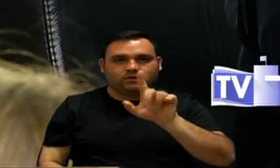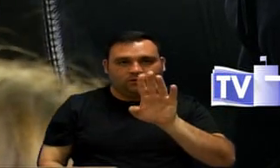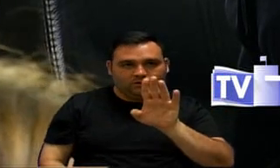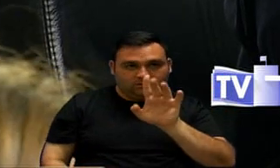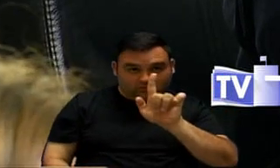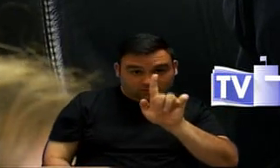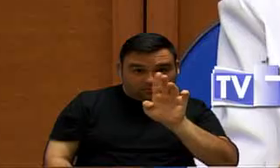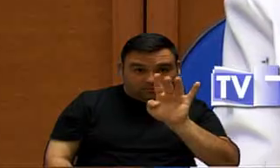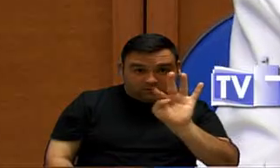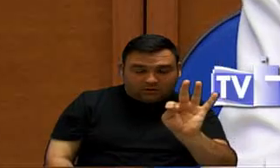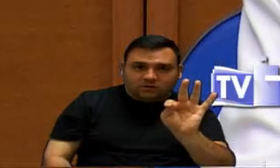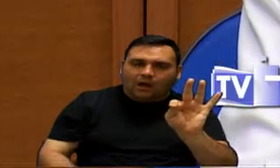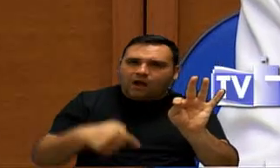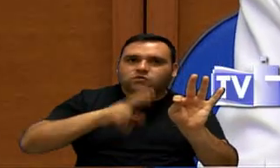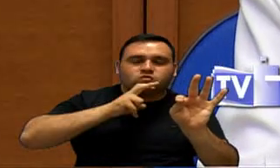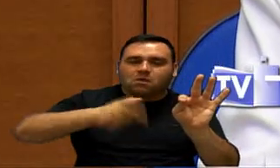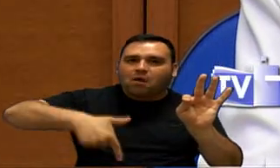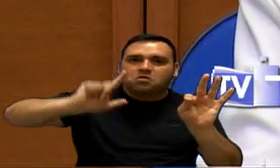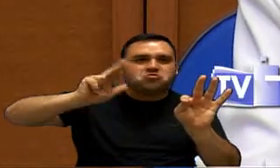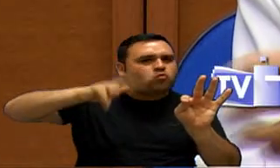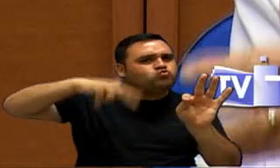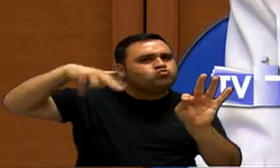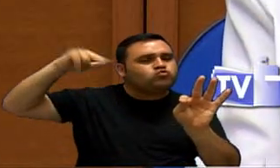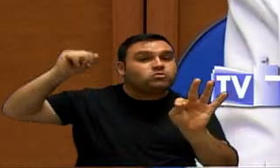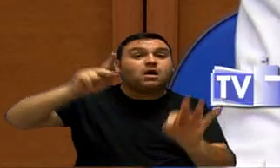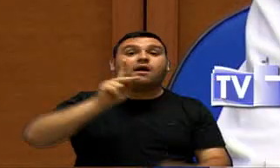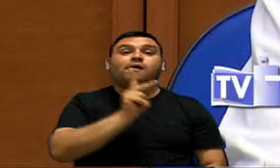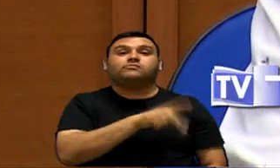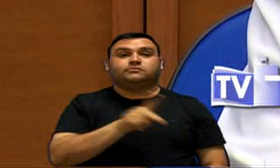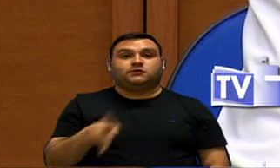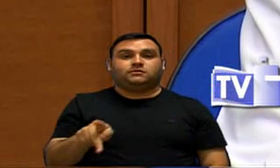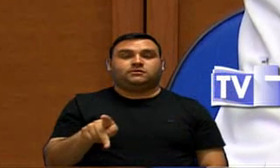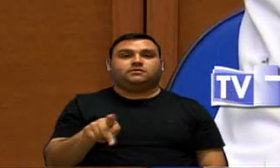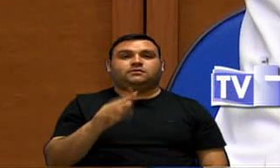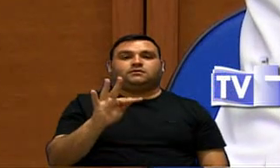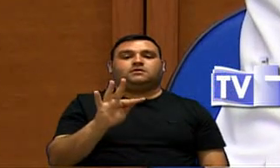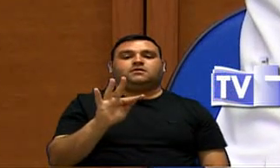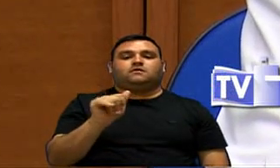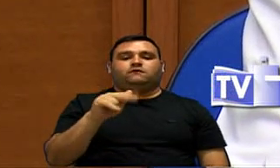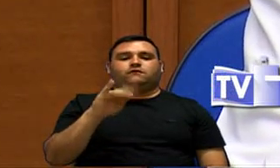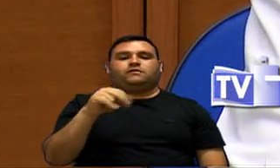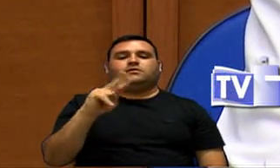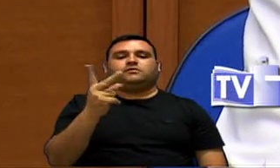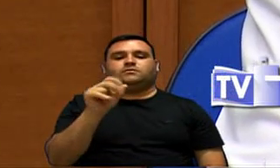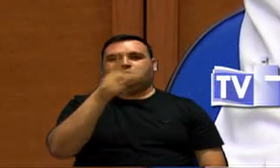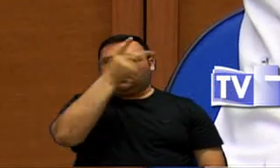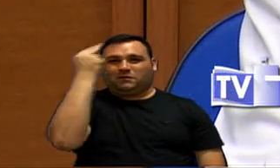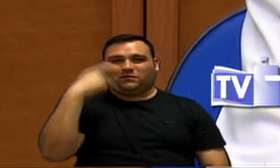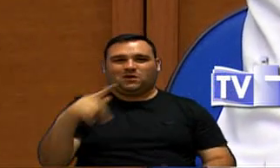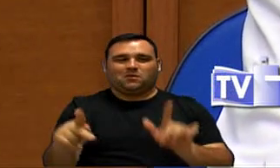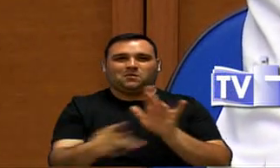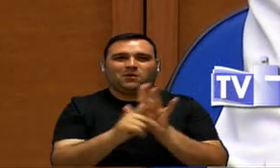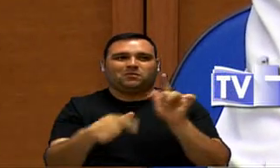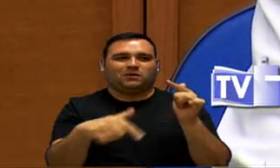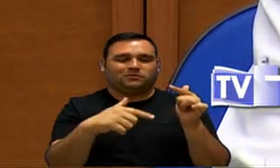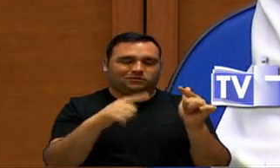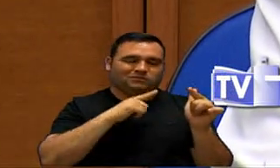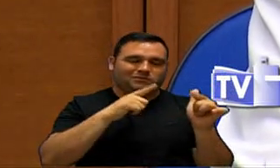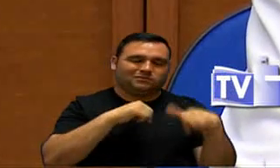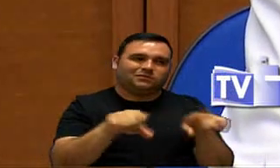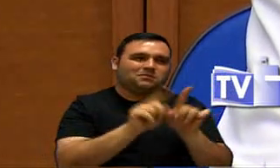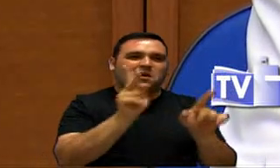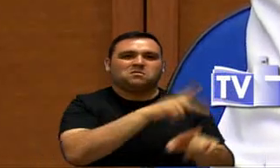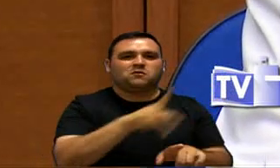uma coisa pioneira aqui em Sorocaba. Um professor, o professor Fabinho, aqui da Prefeitura Municipal, deu o curso,